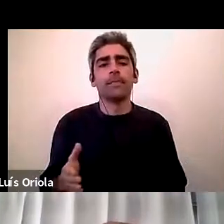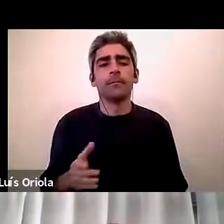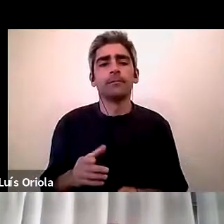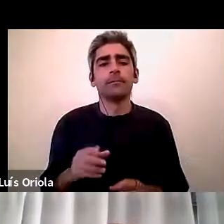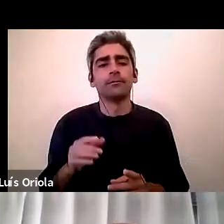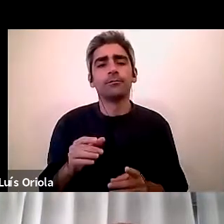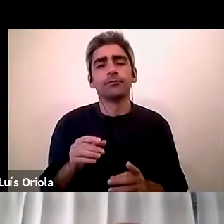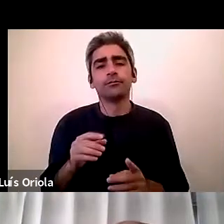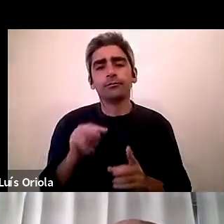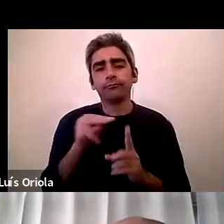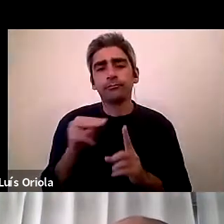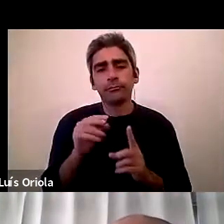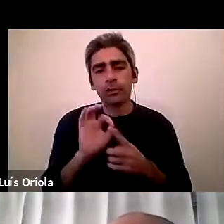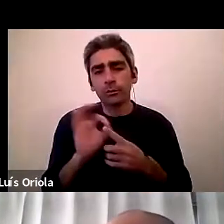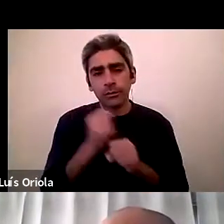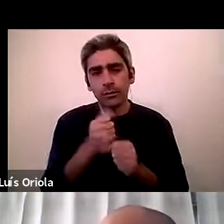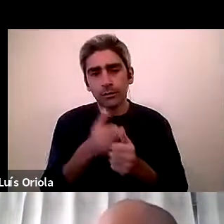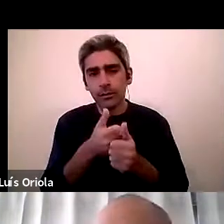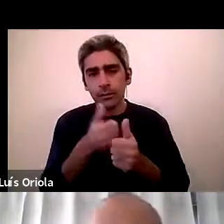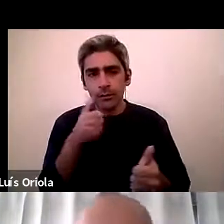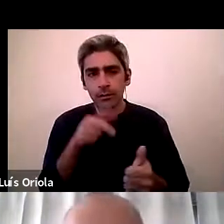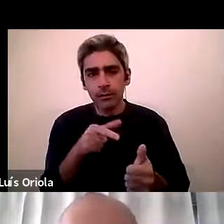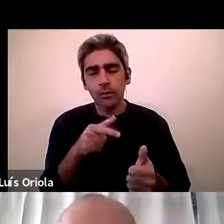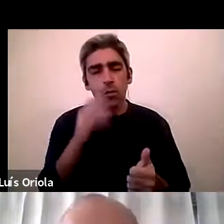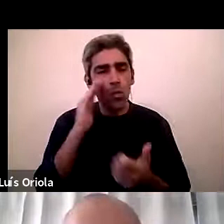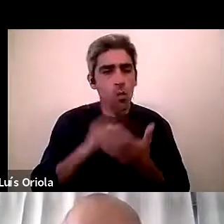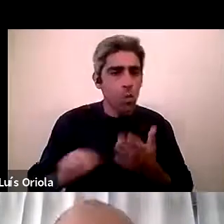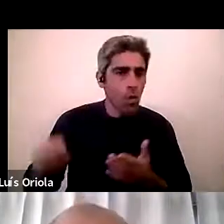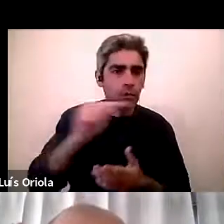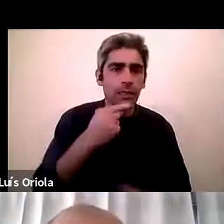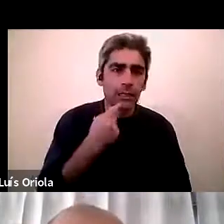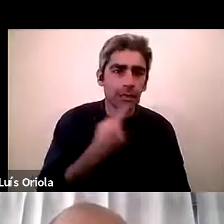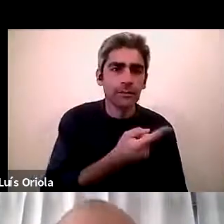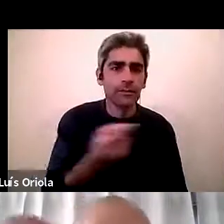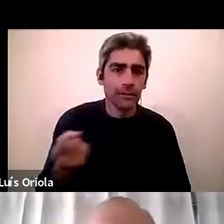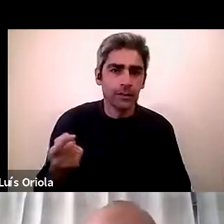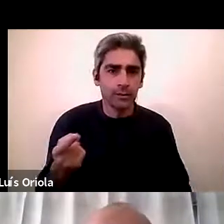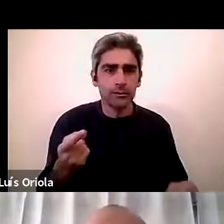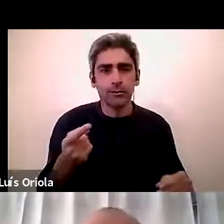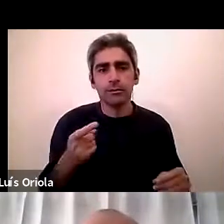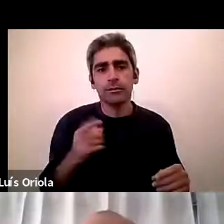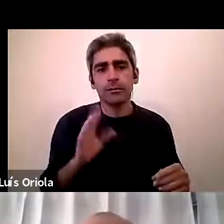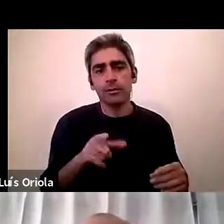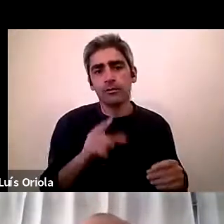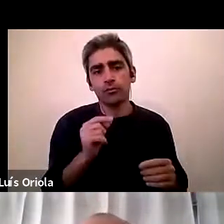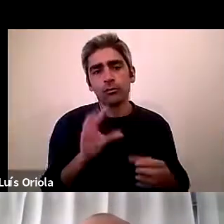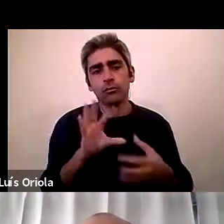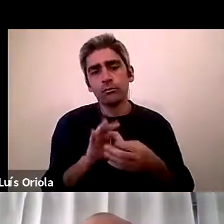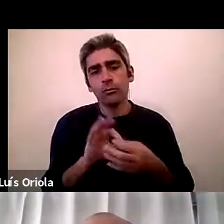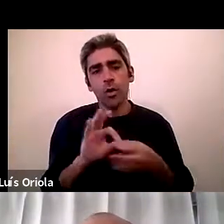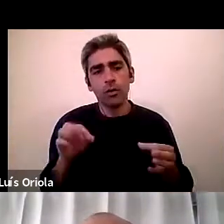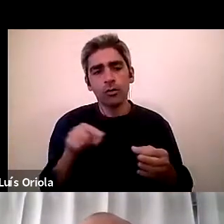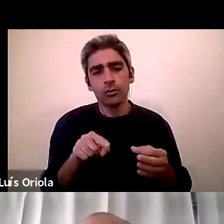ângulo específico do trabalho colaborativo à distância, os colegas disseram isto para justificar ainda e para enquadrar um pouco qual